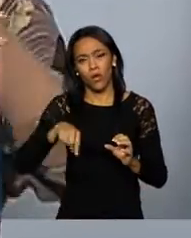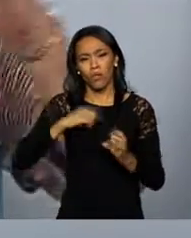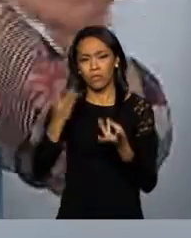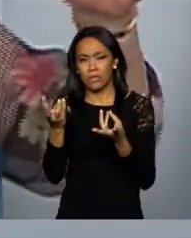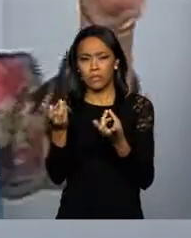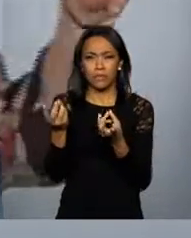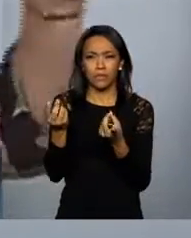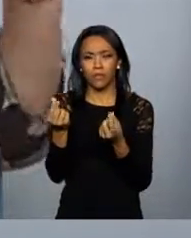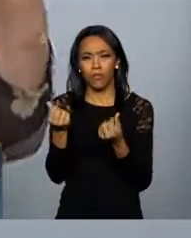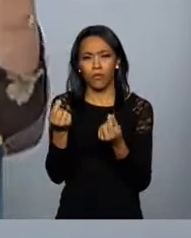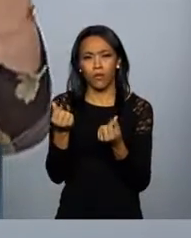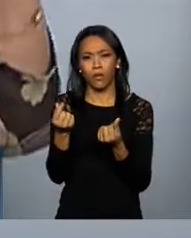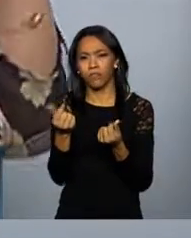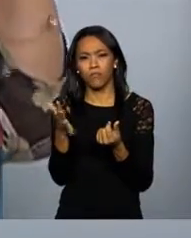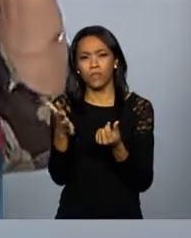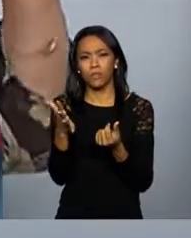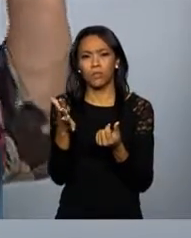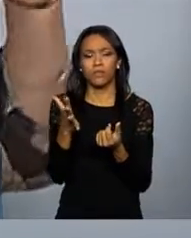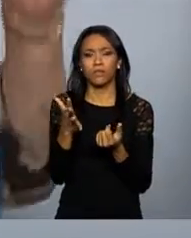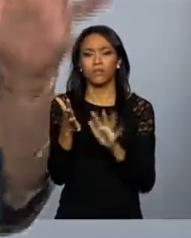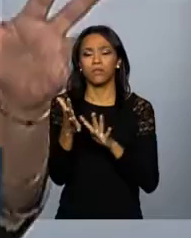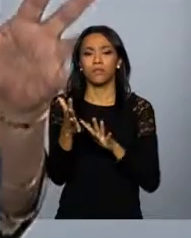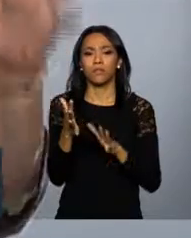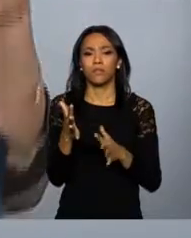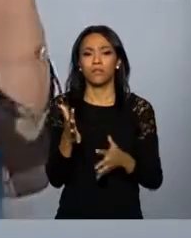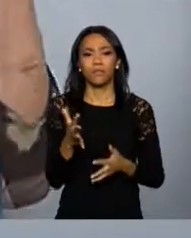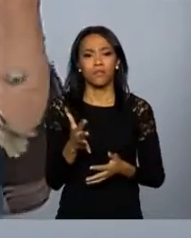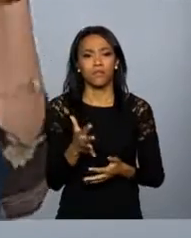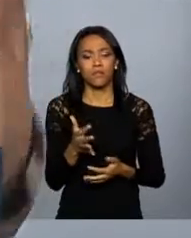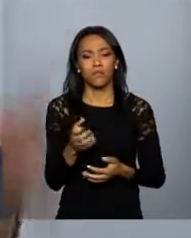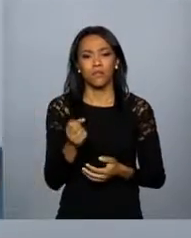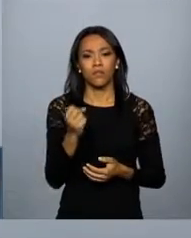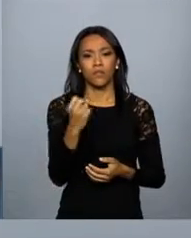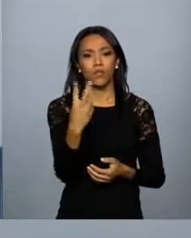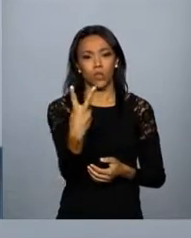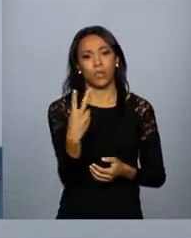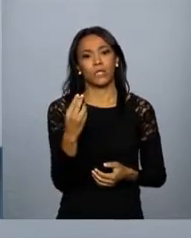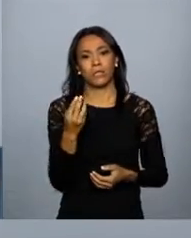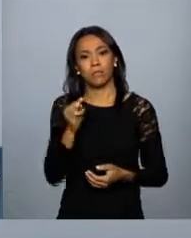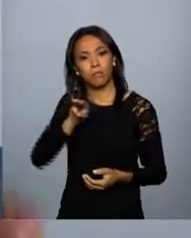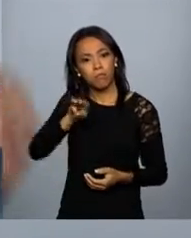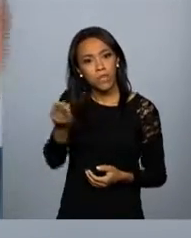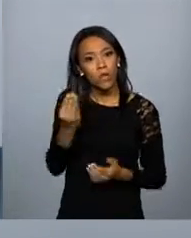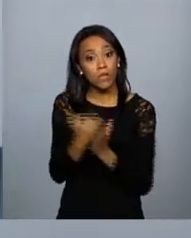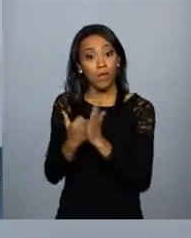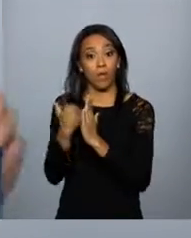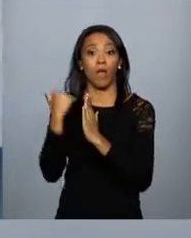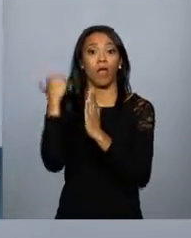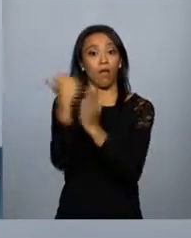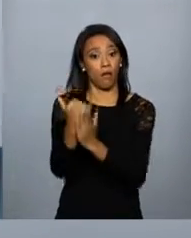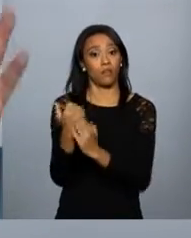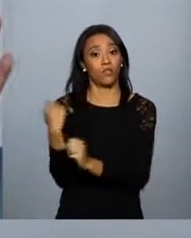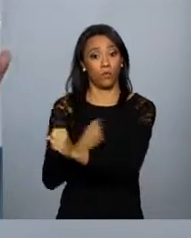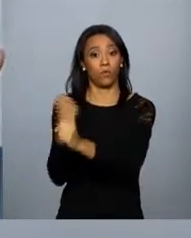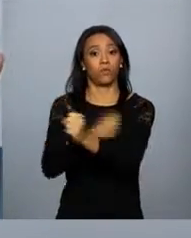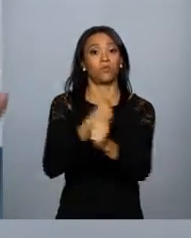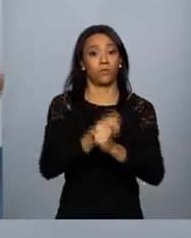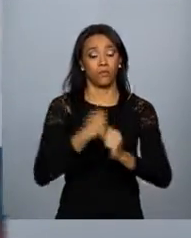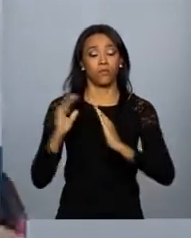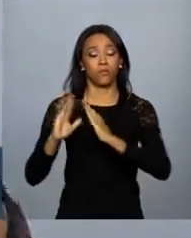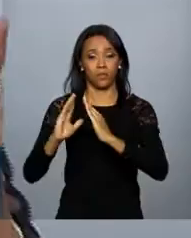calculando que iremos fazer em torno de 2 milhões a mais de